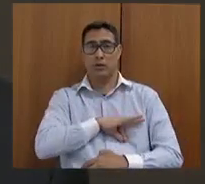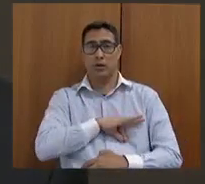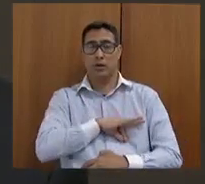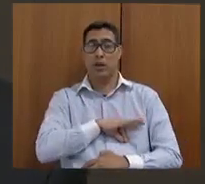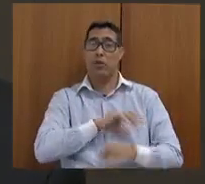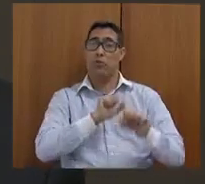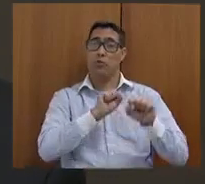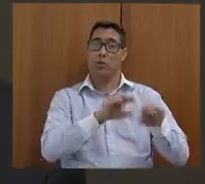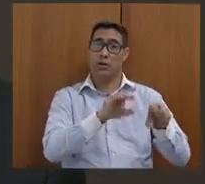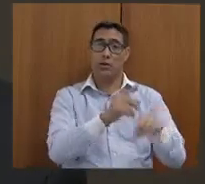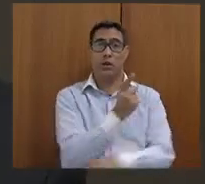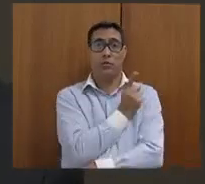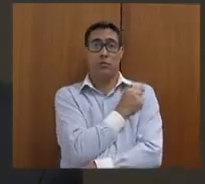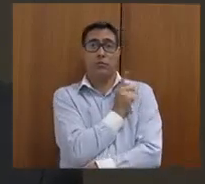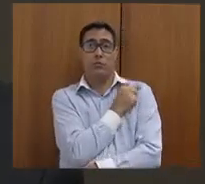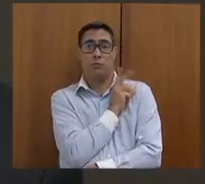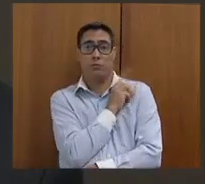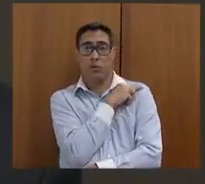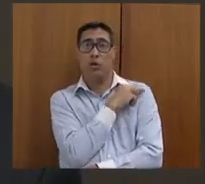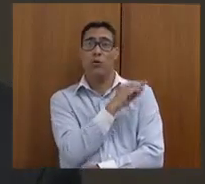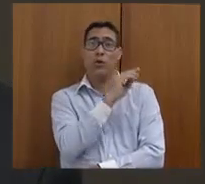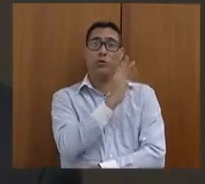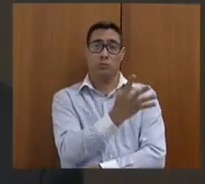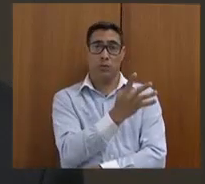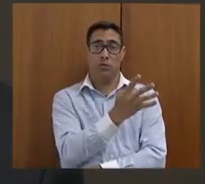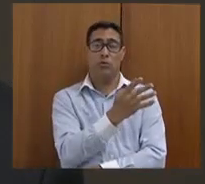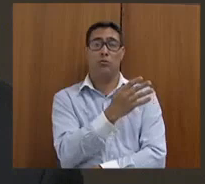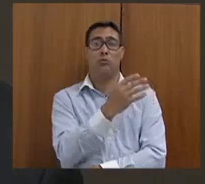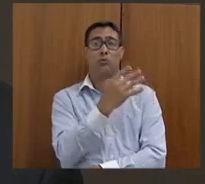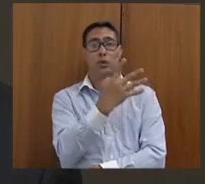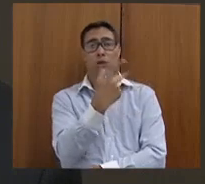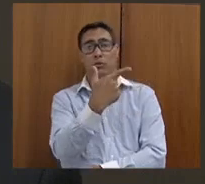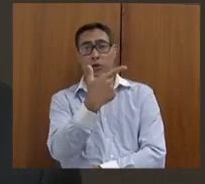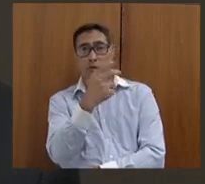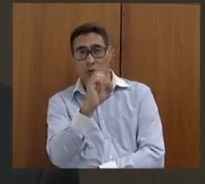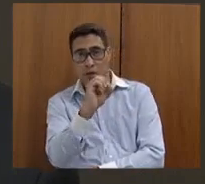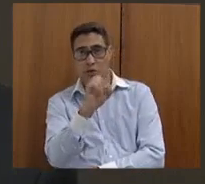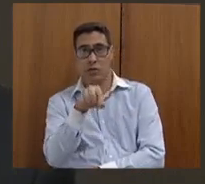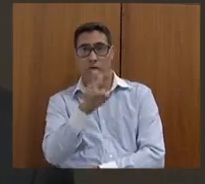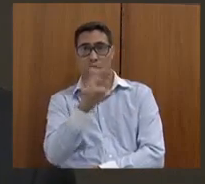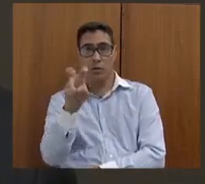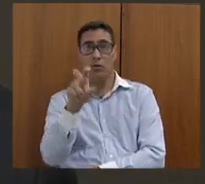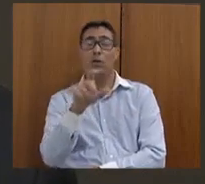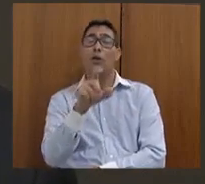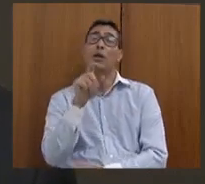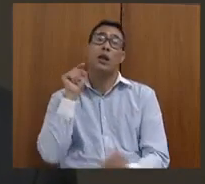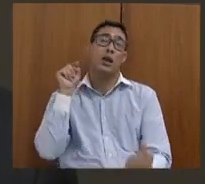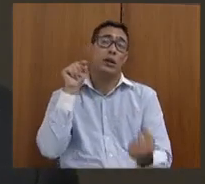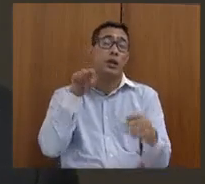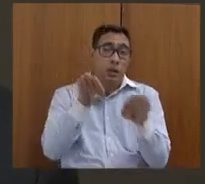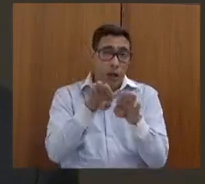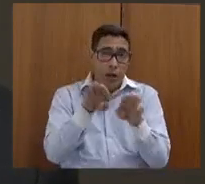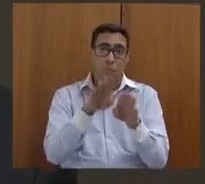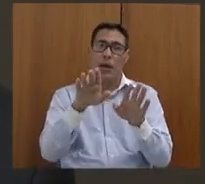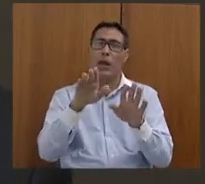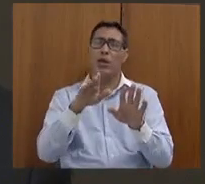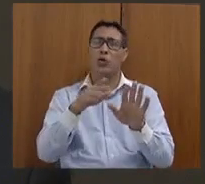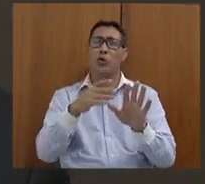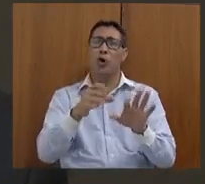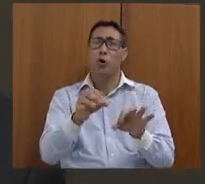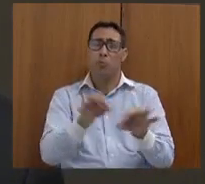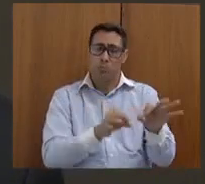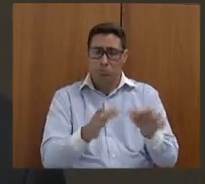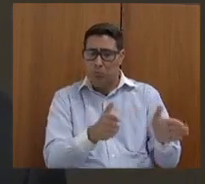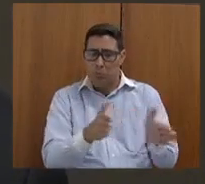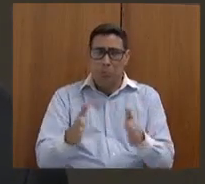no ensino médio de 4.4255 e que seja aplicado o plano de carreira né se existe